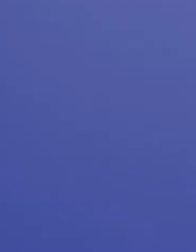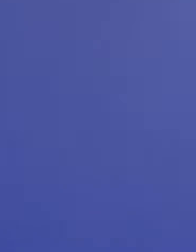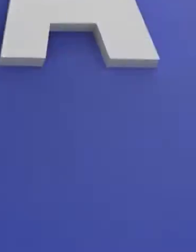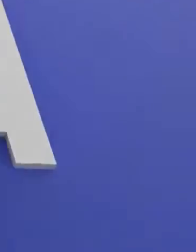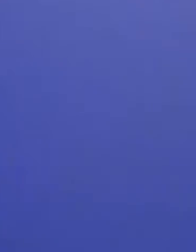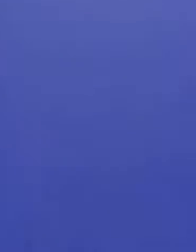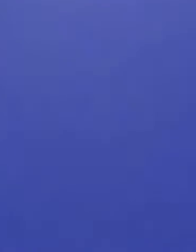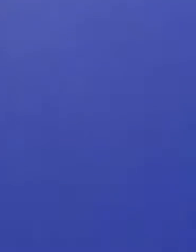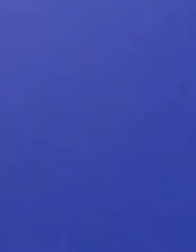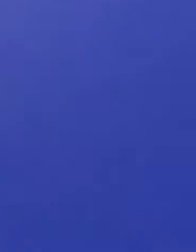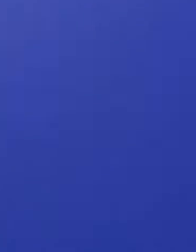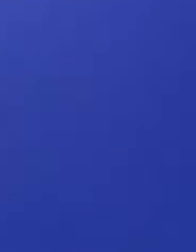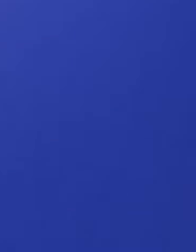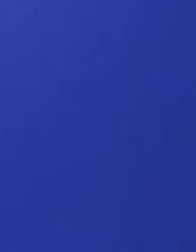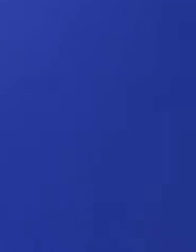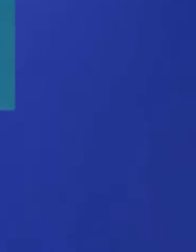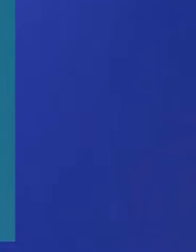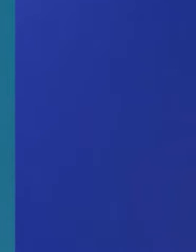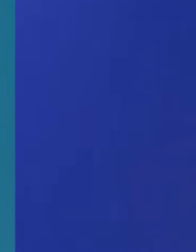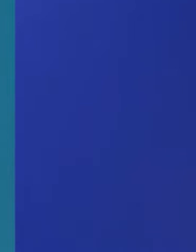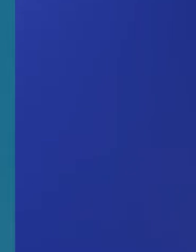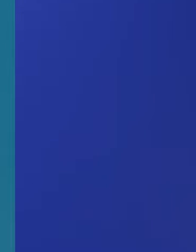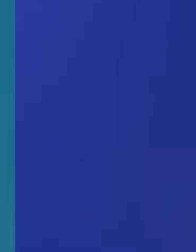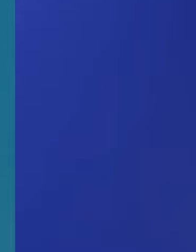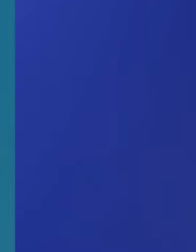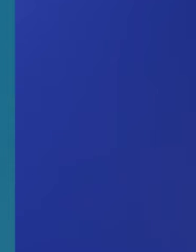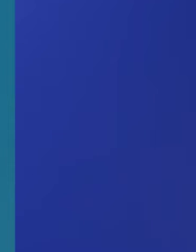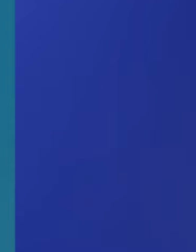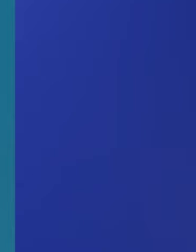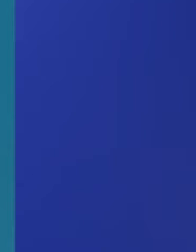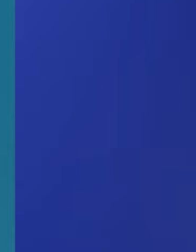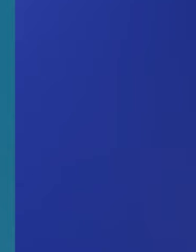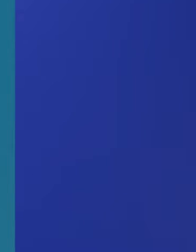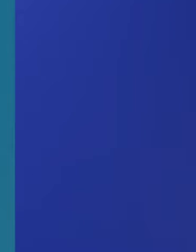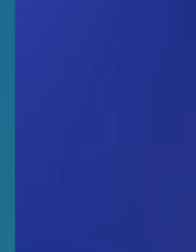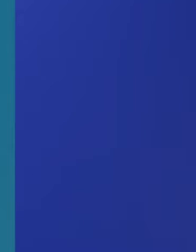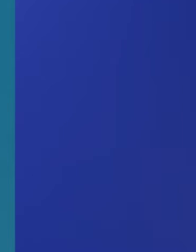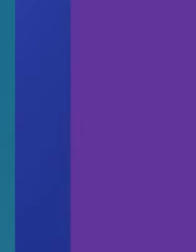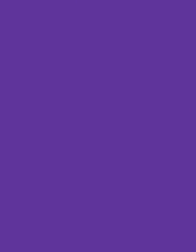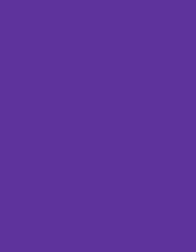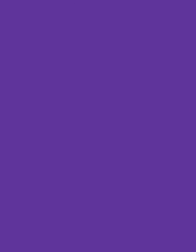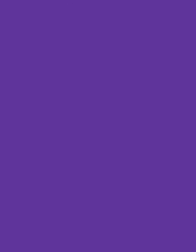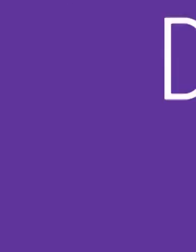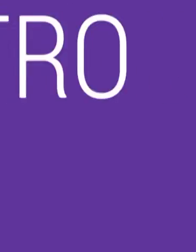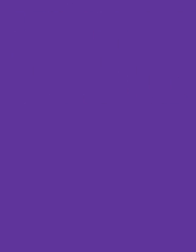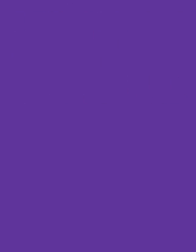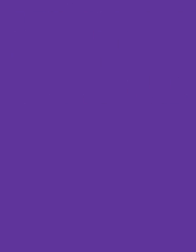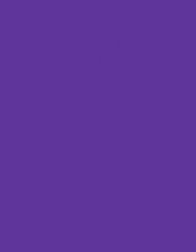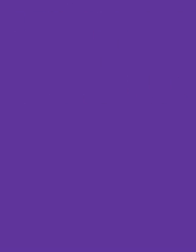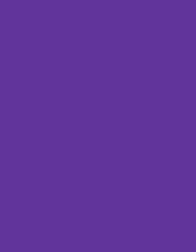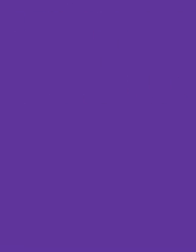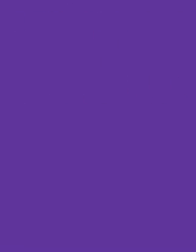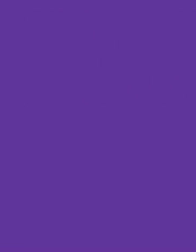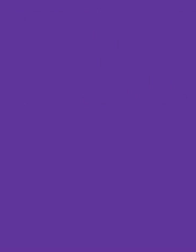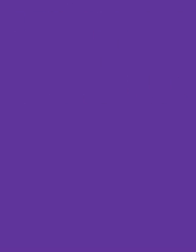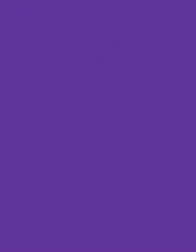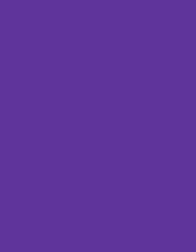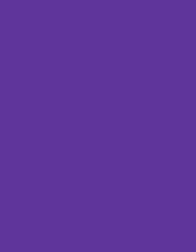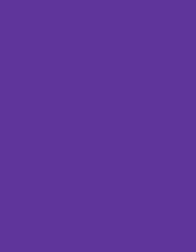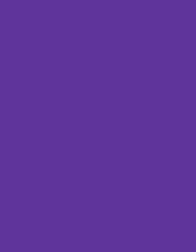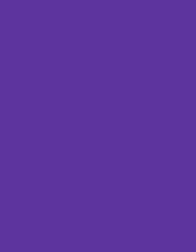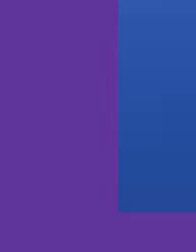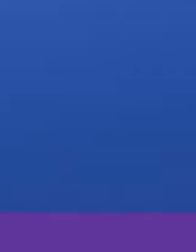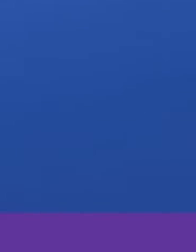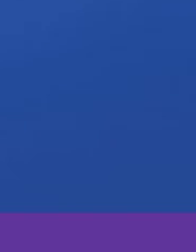A Câmara Municipal de Fortaleza não para de trabalhar pela população da nossa cidade. E para que você fique sempre por dentro do nosso dia a dia,